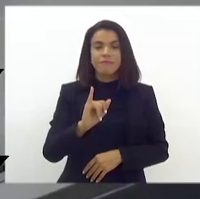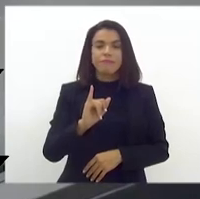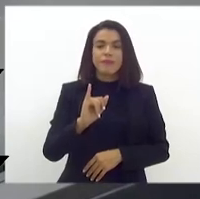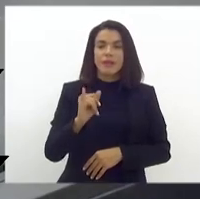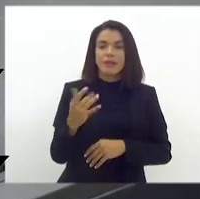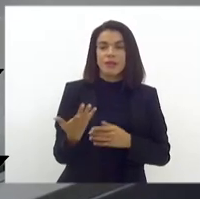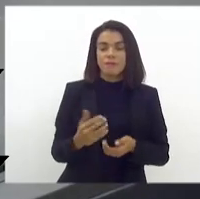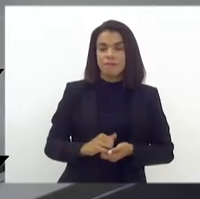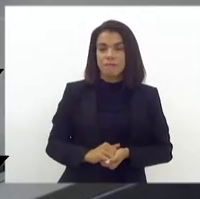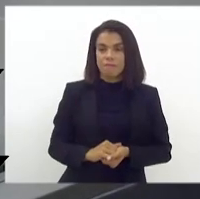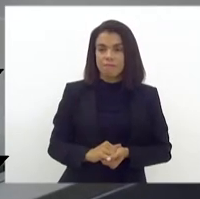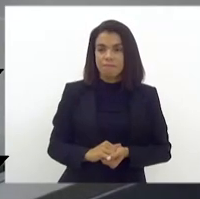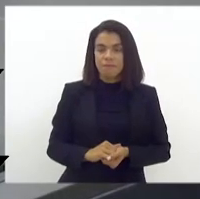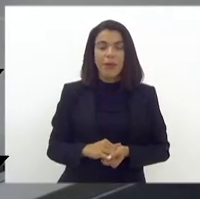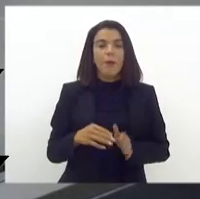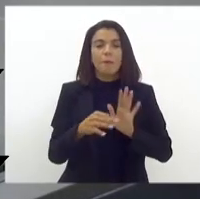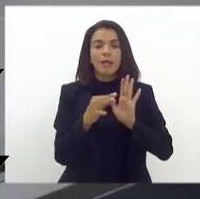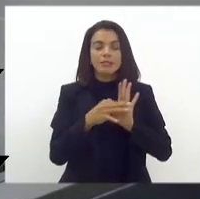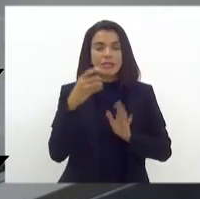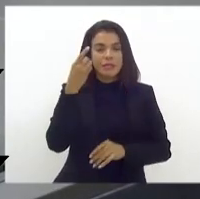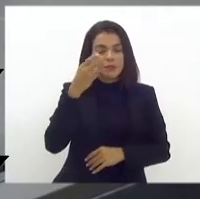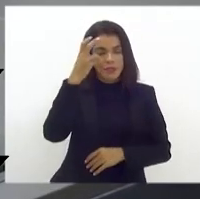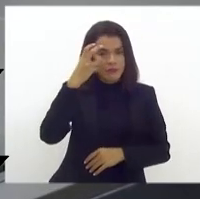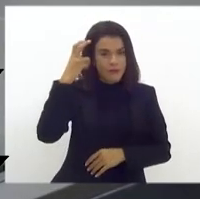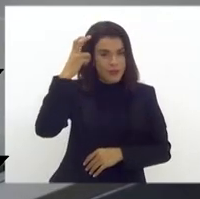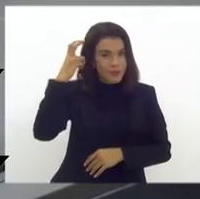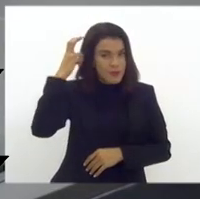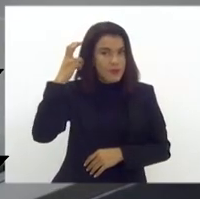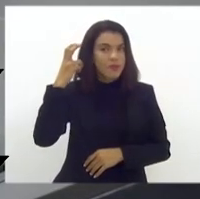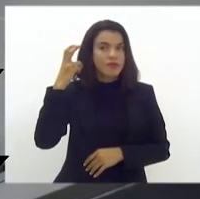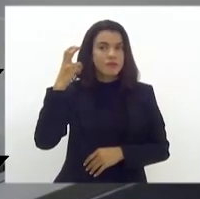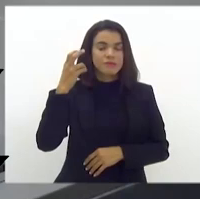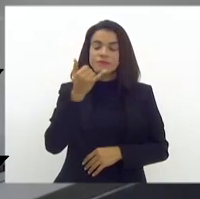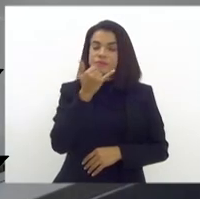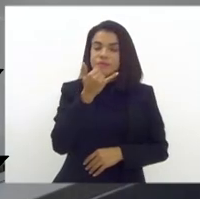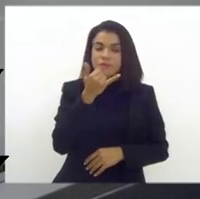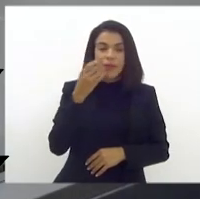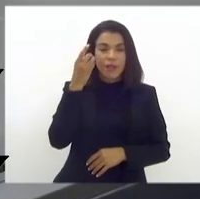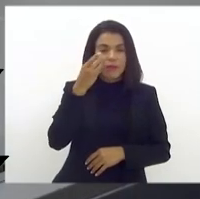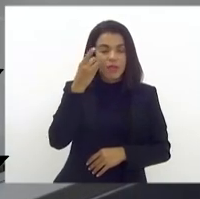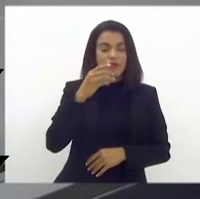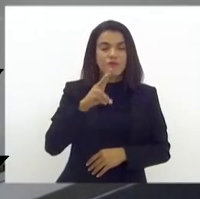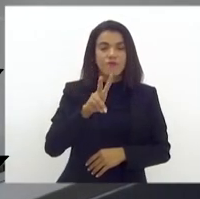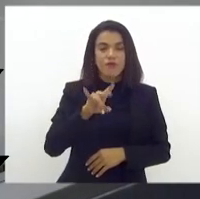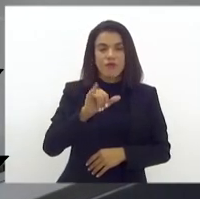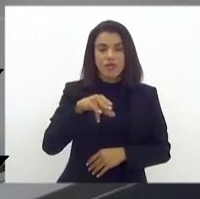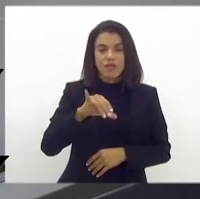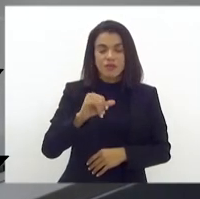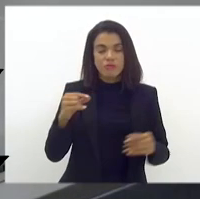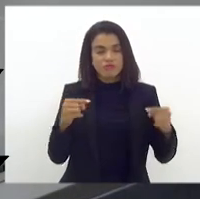e dá outras providências. O parecer da deputada Verônica pela... O parecer do deputado Vinícius Cozzolino é pela